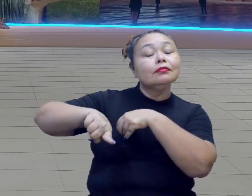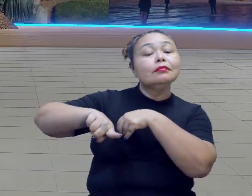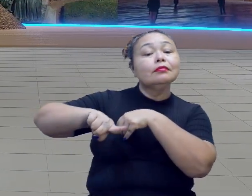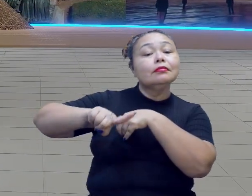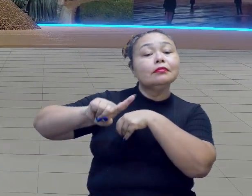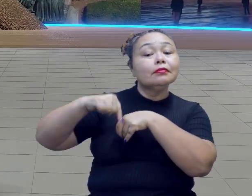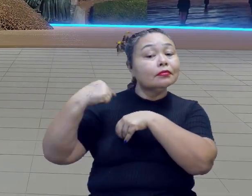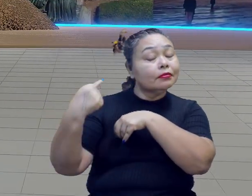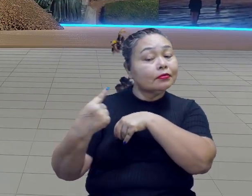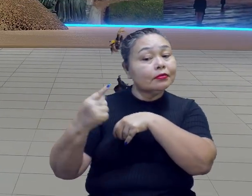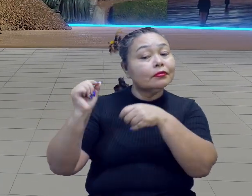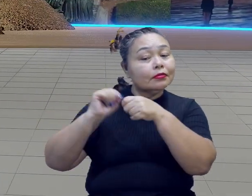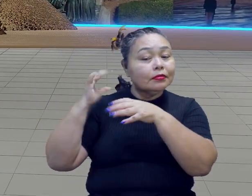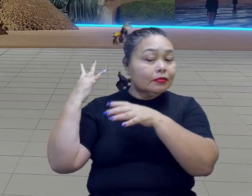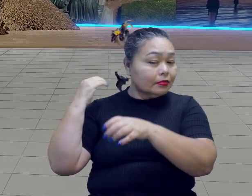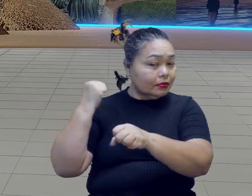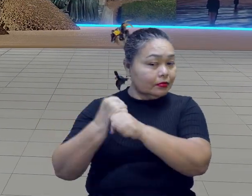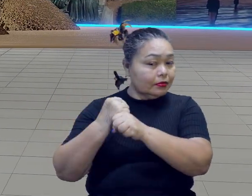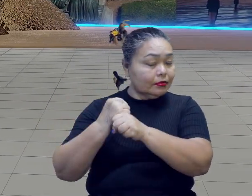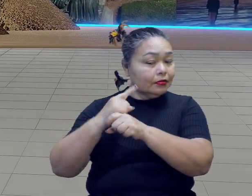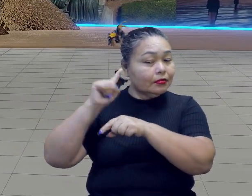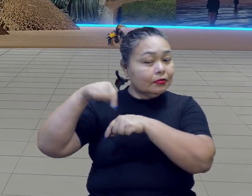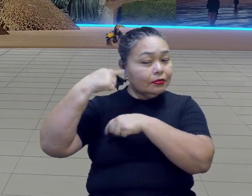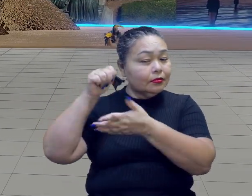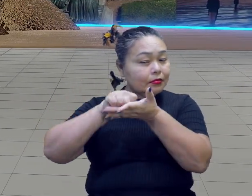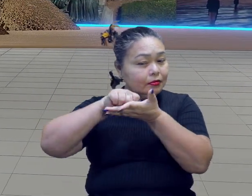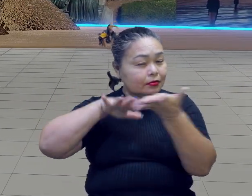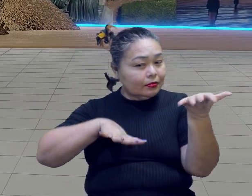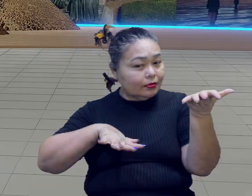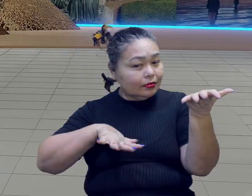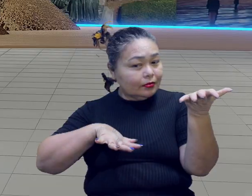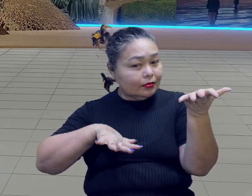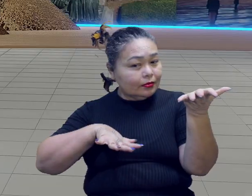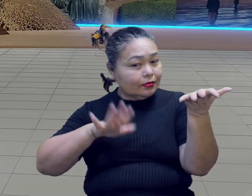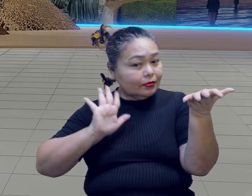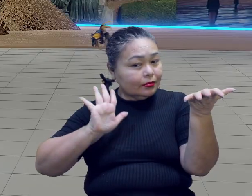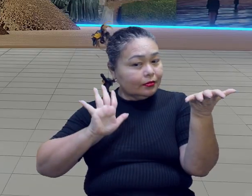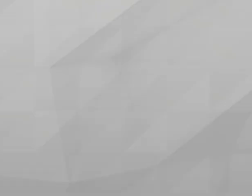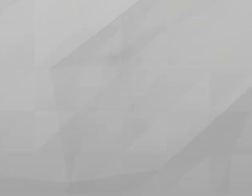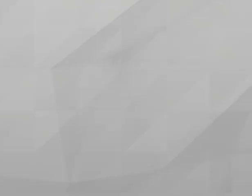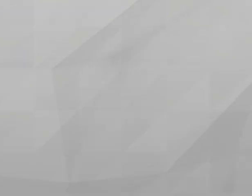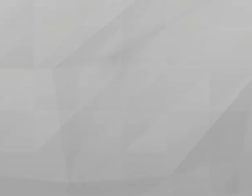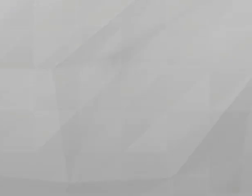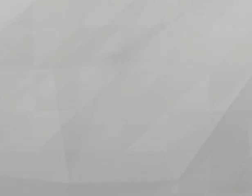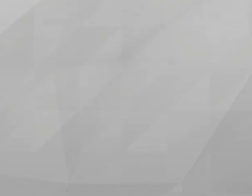vocês, nós vamos fazer aquela revisão e aquela atividade. Até lá.